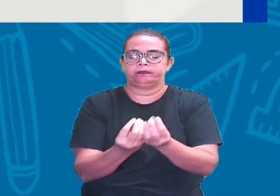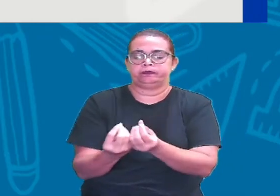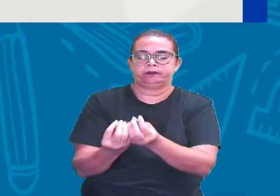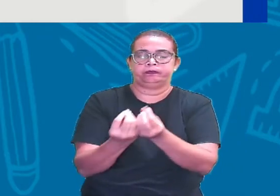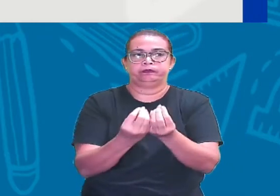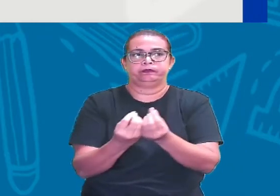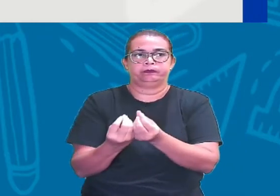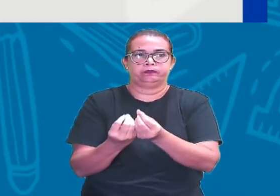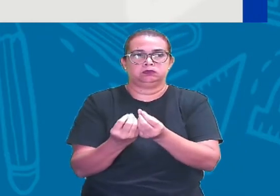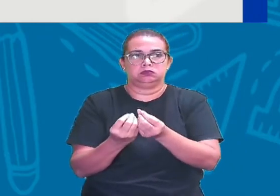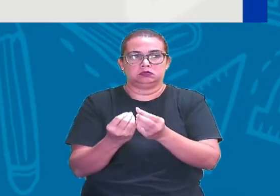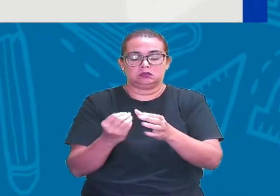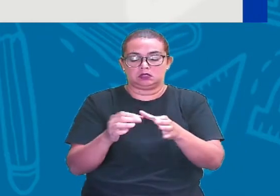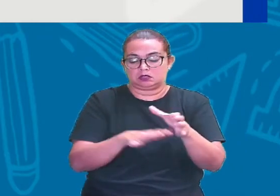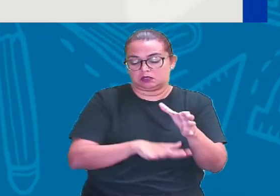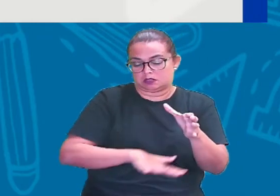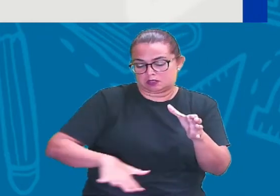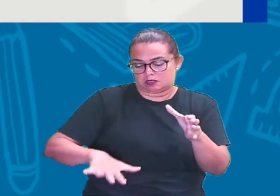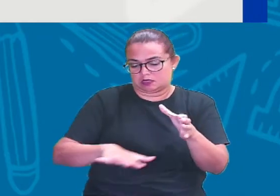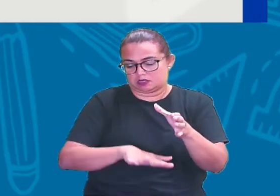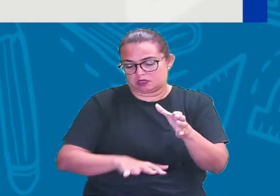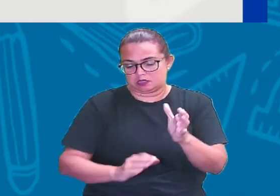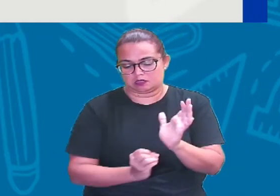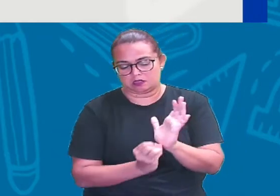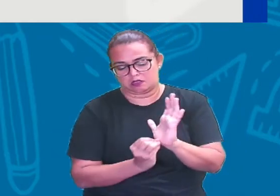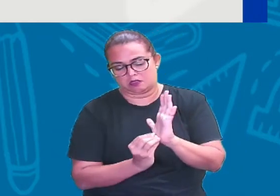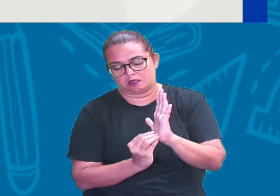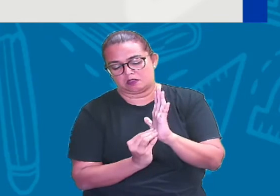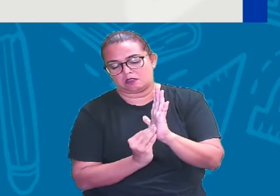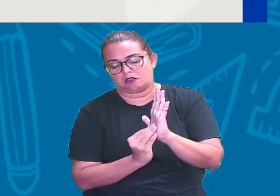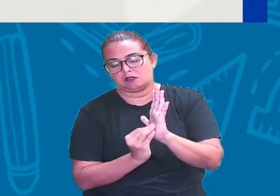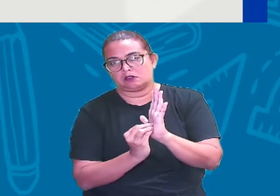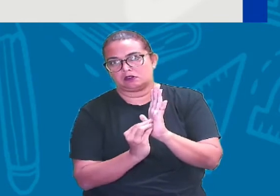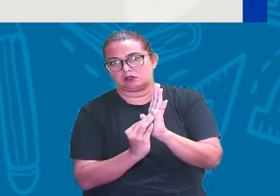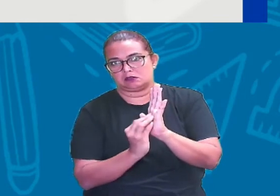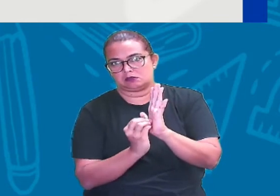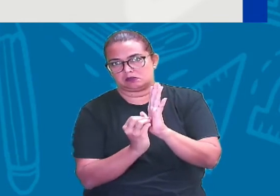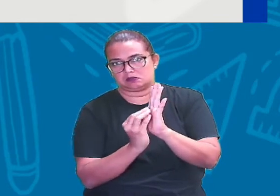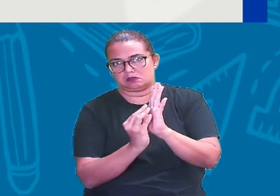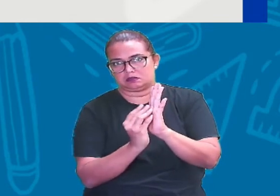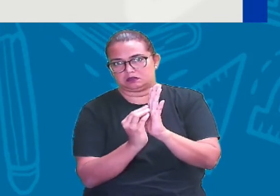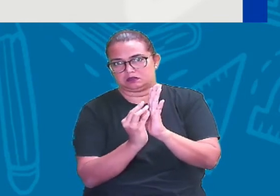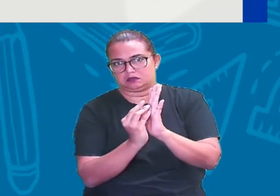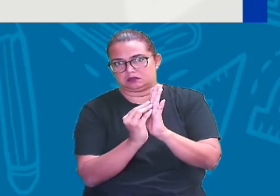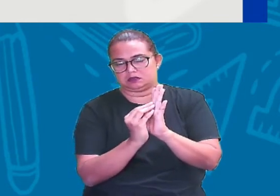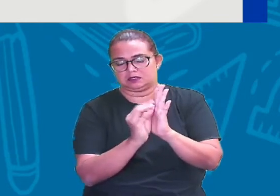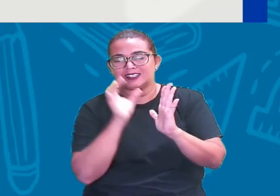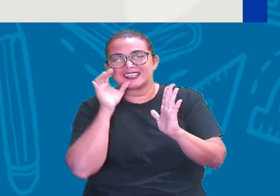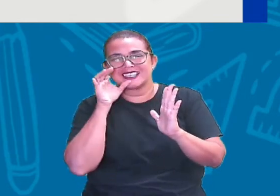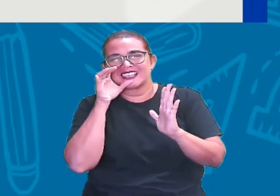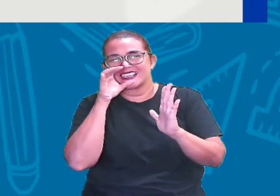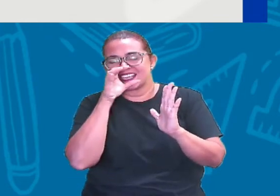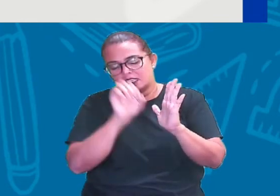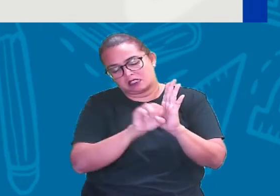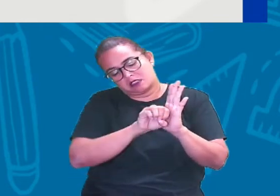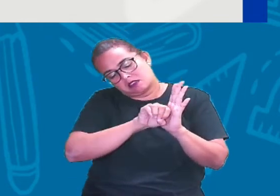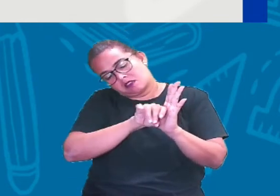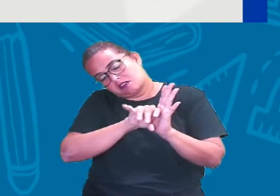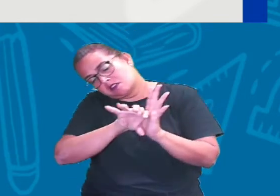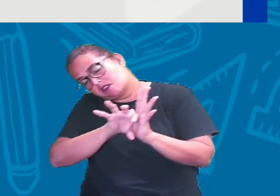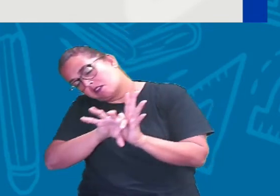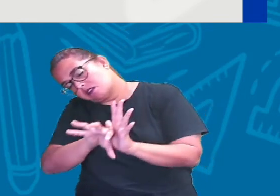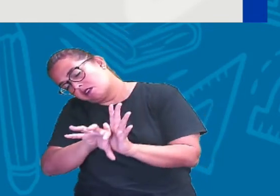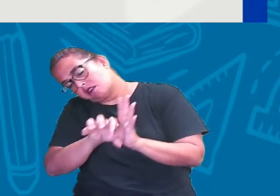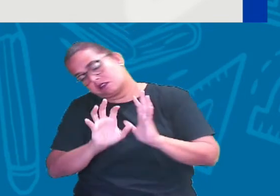do fundo da panela para a água que está em contato com essa parede e daí